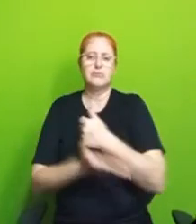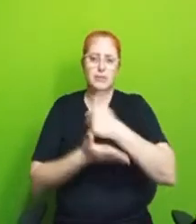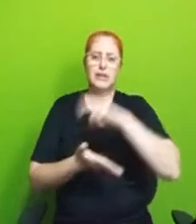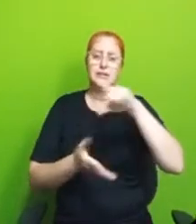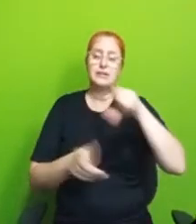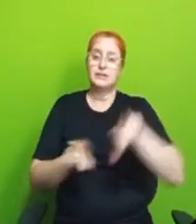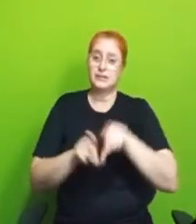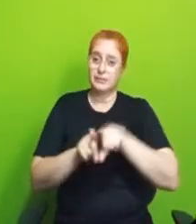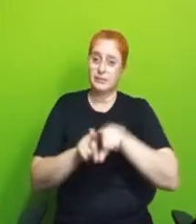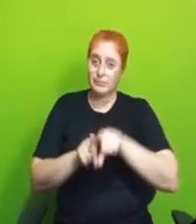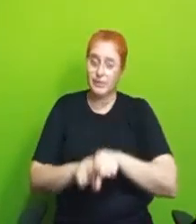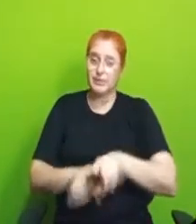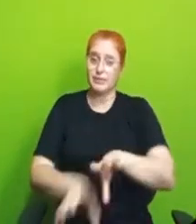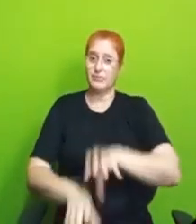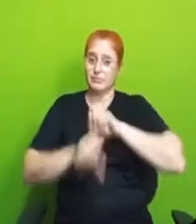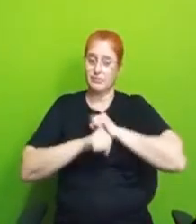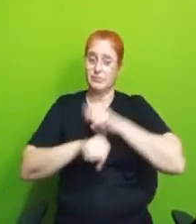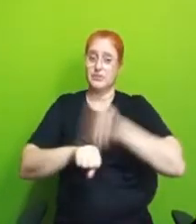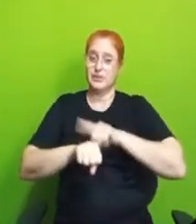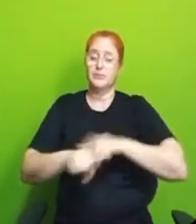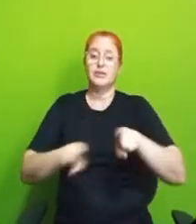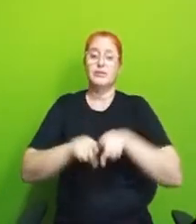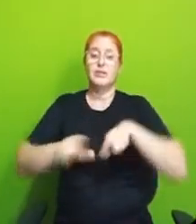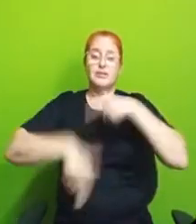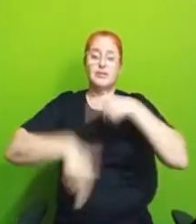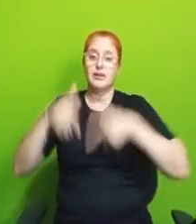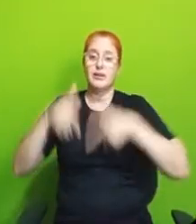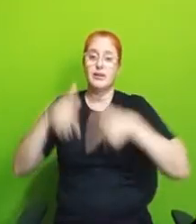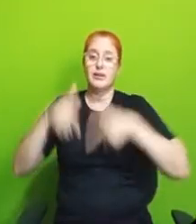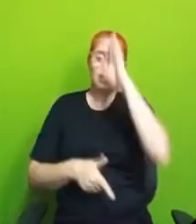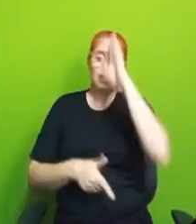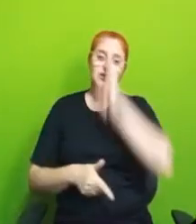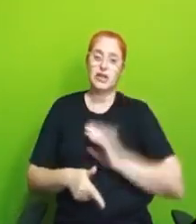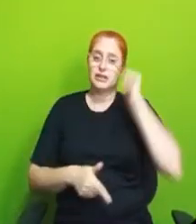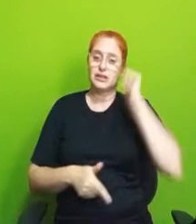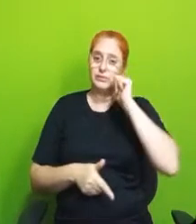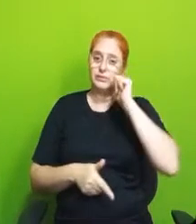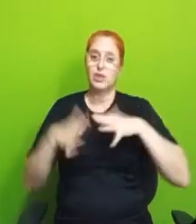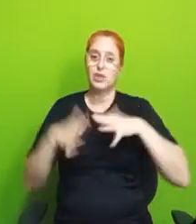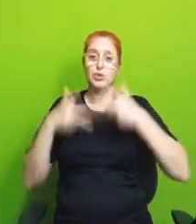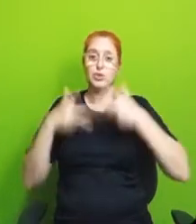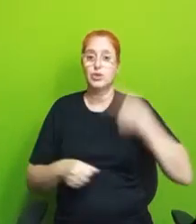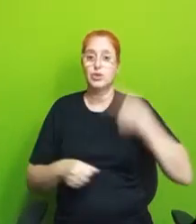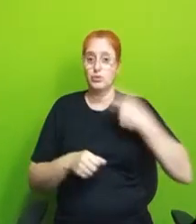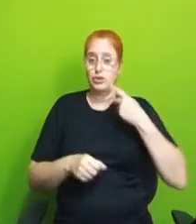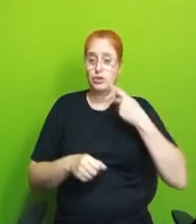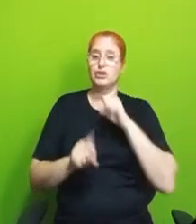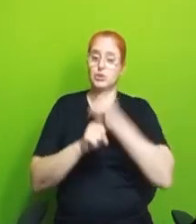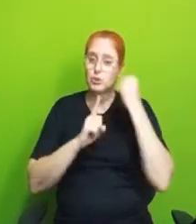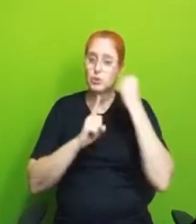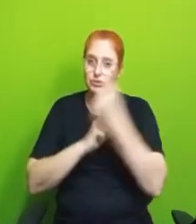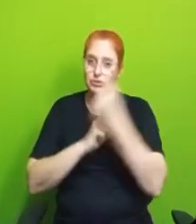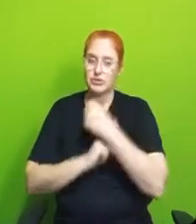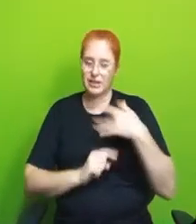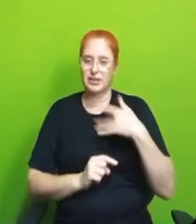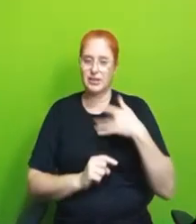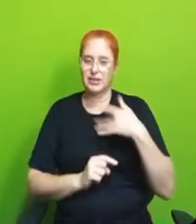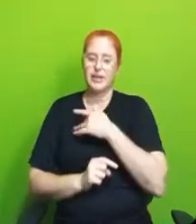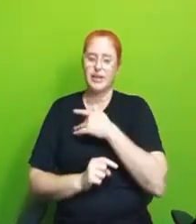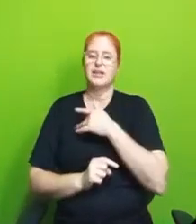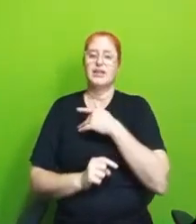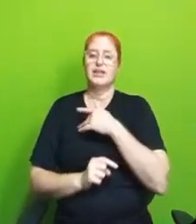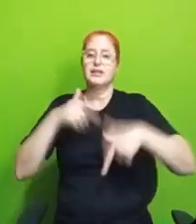remunerado das mulheres. Todas as políticas sociais se fazem dessa forma. Eu investiguei a saúde, mas se a gente for para a assistência social, tem muitos estudos